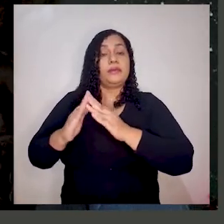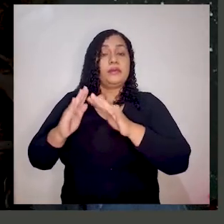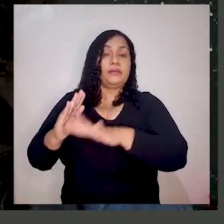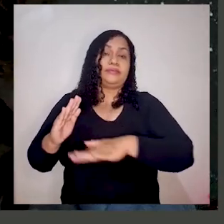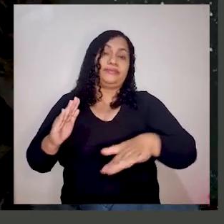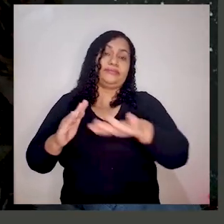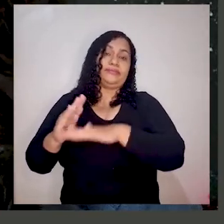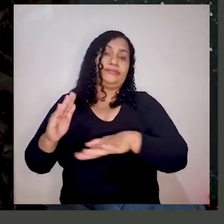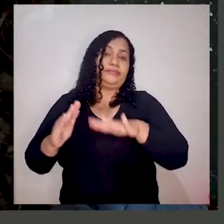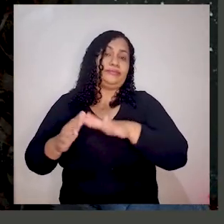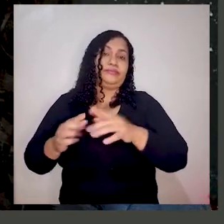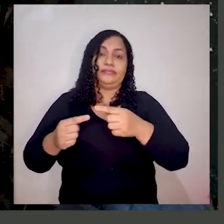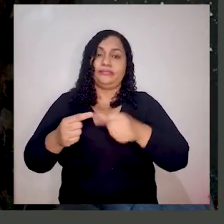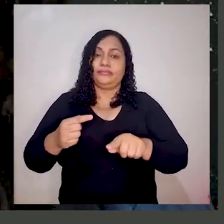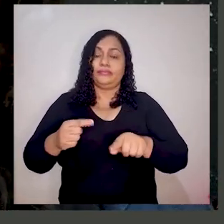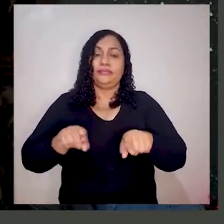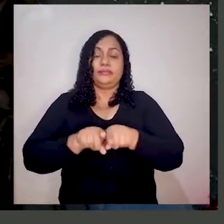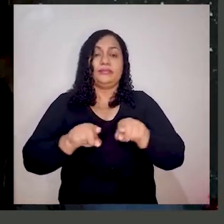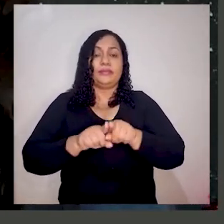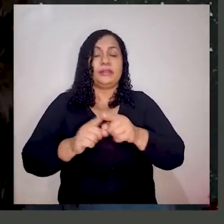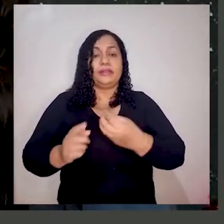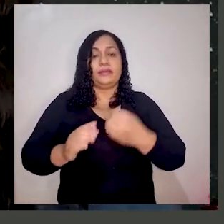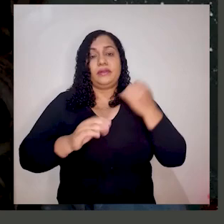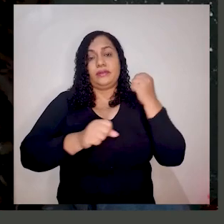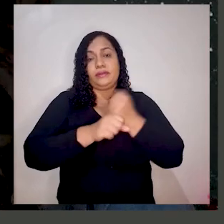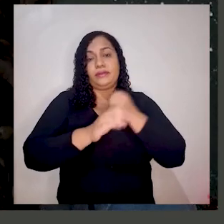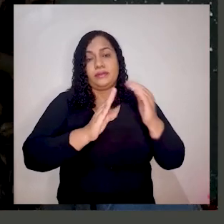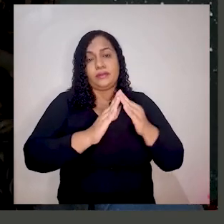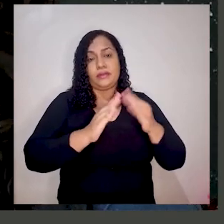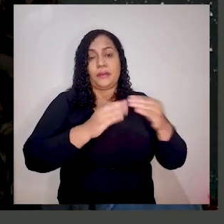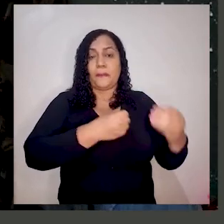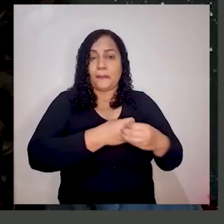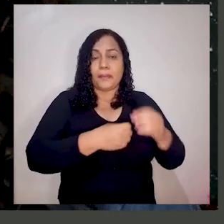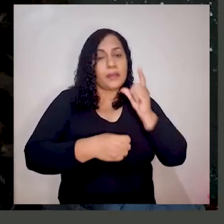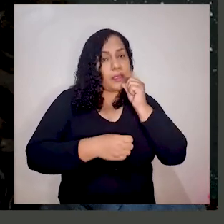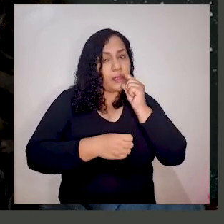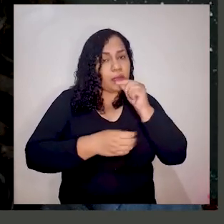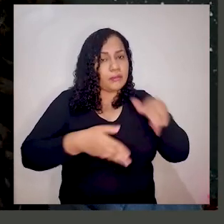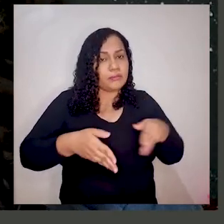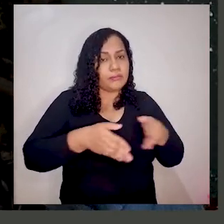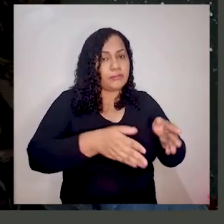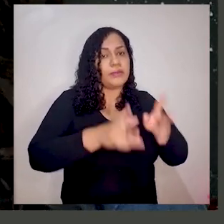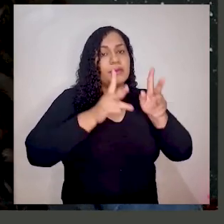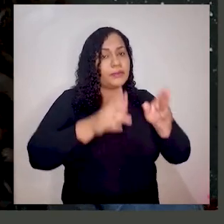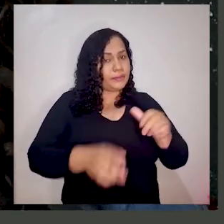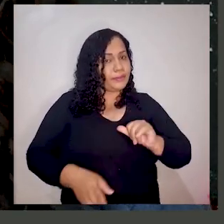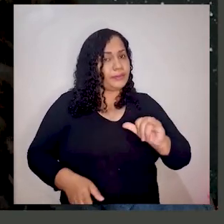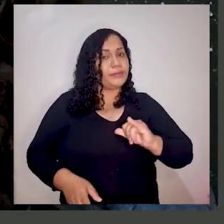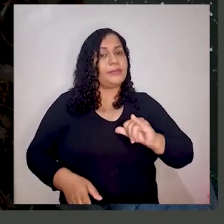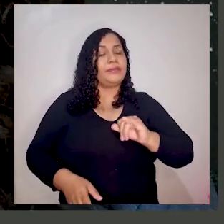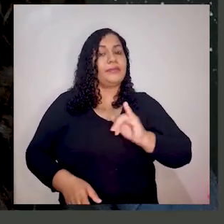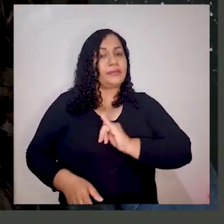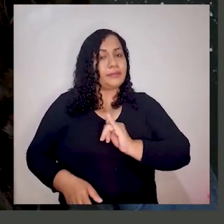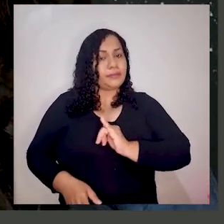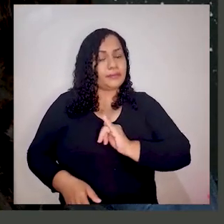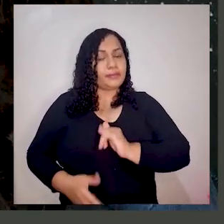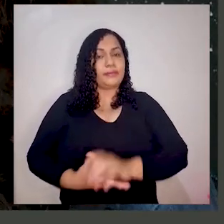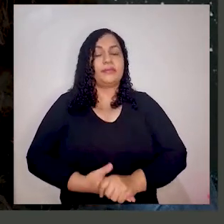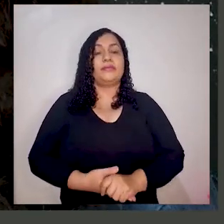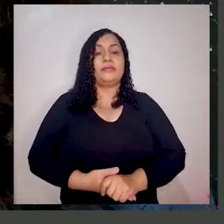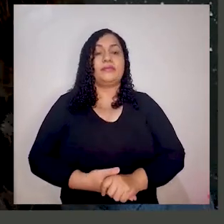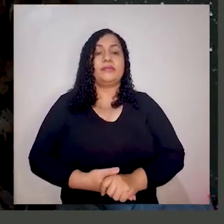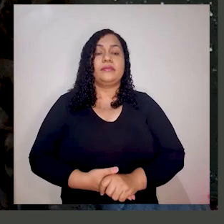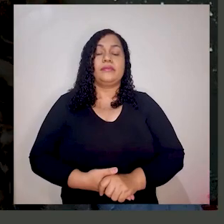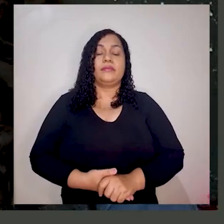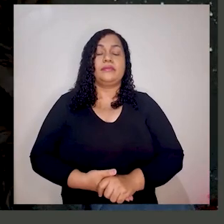irregular, ocupação de áreas próximas a rios, né, como nós temos aqui em Imperatriz, ocupação de